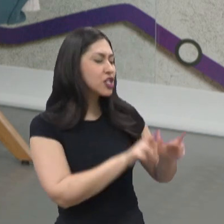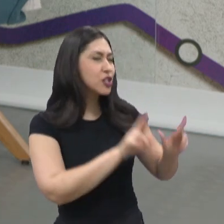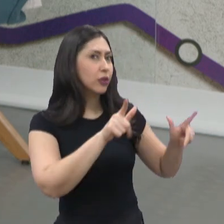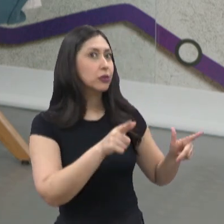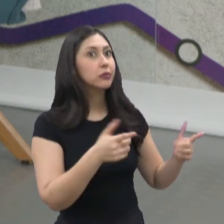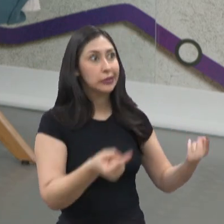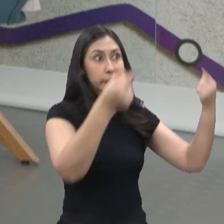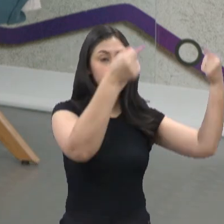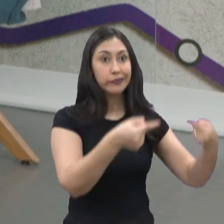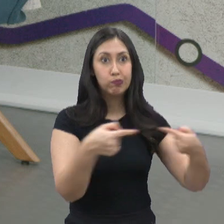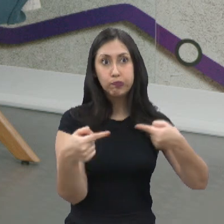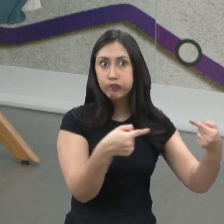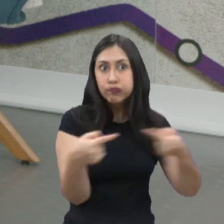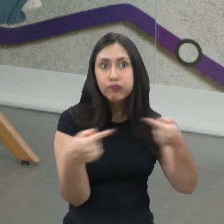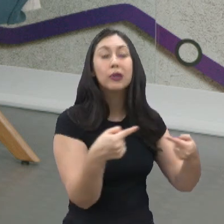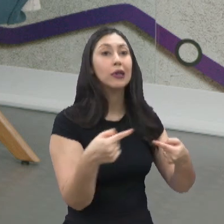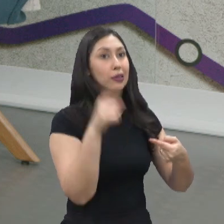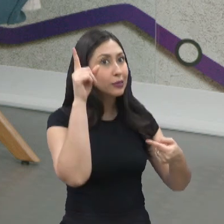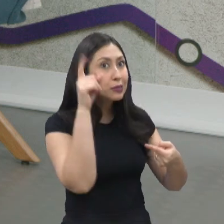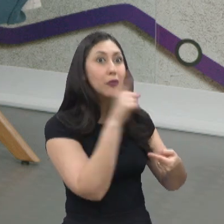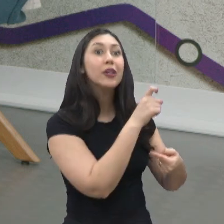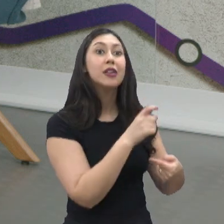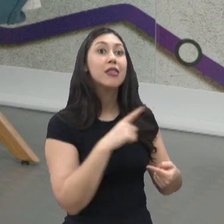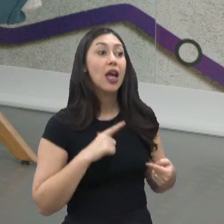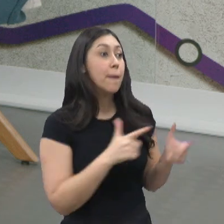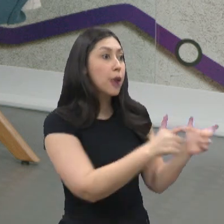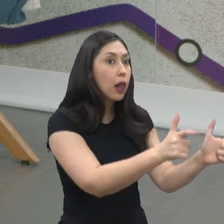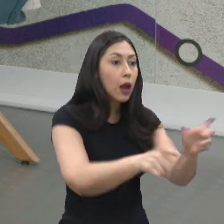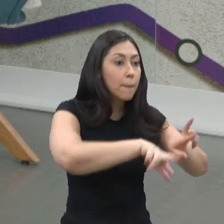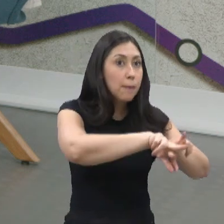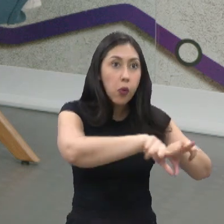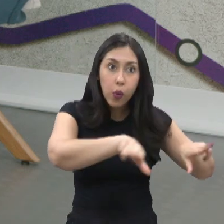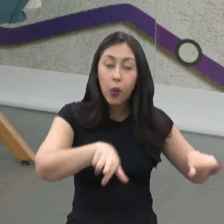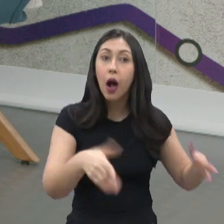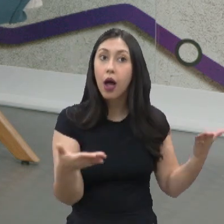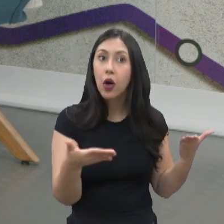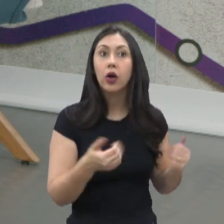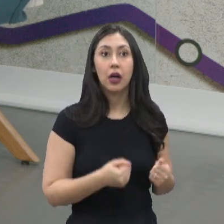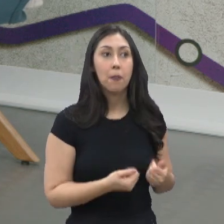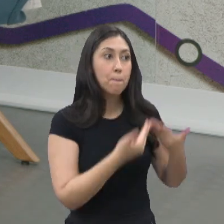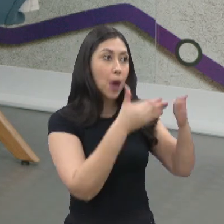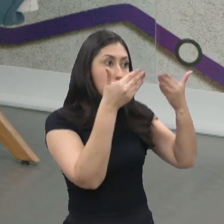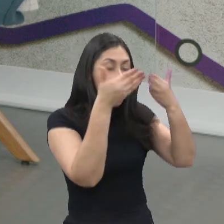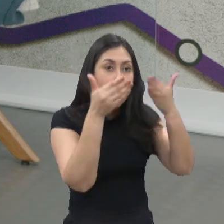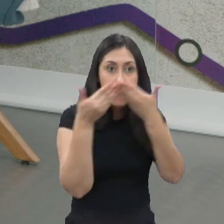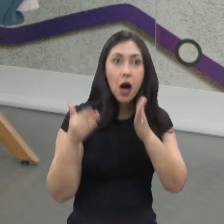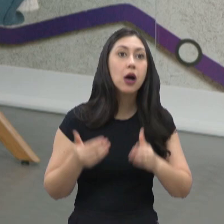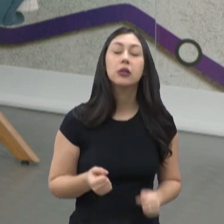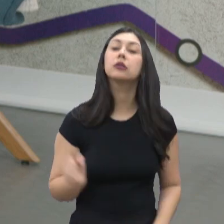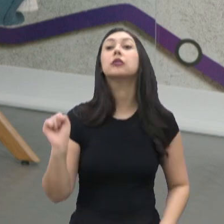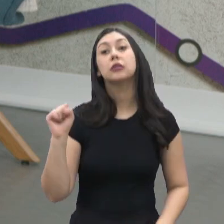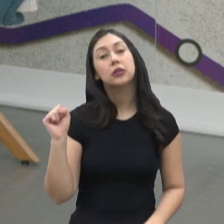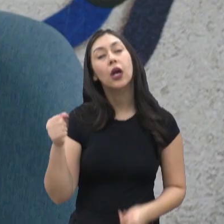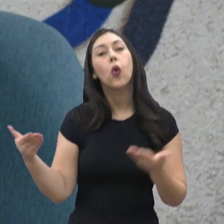é grande, é muita academia, né? Exato. A academia, cada esquina tem uma, né? Essas franquias têm aumentado muito. Sim, a gente tem aí